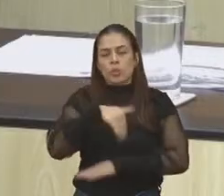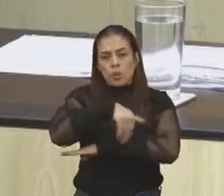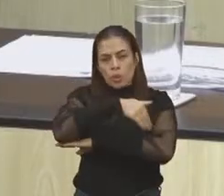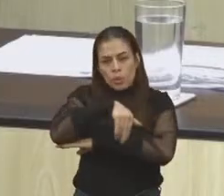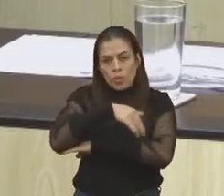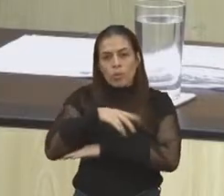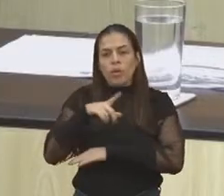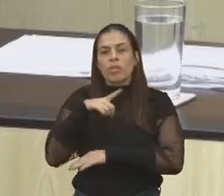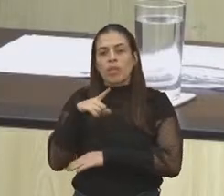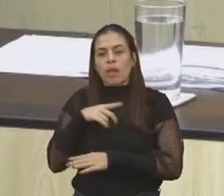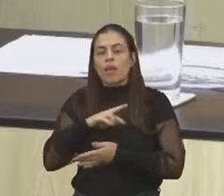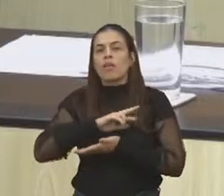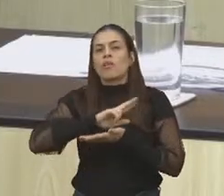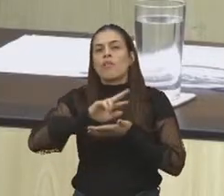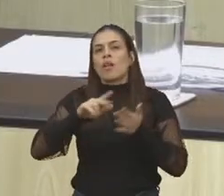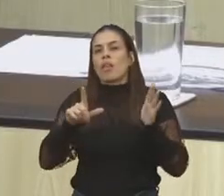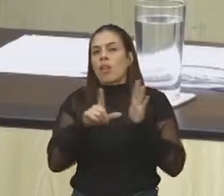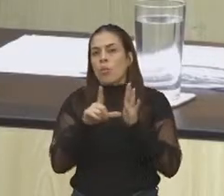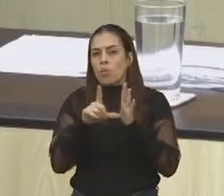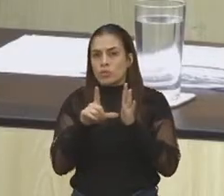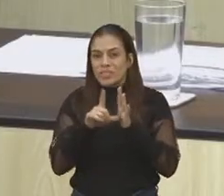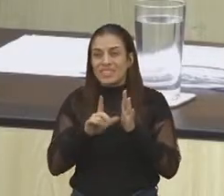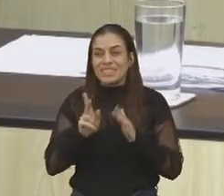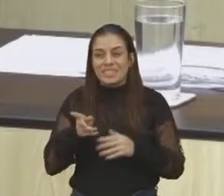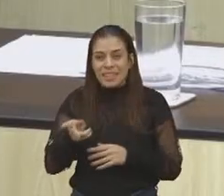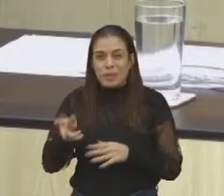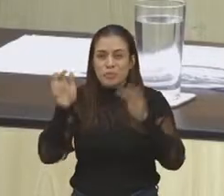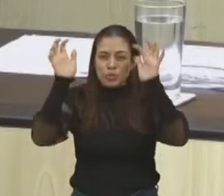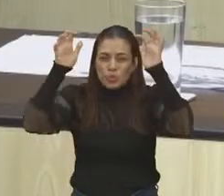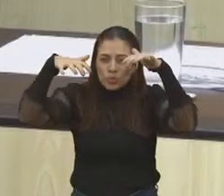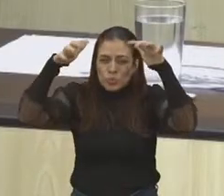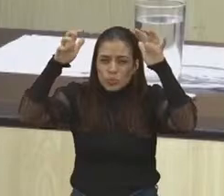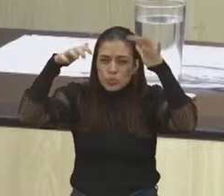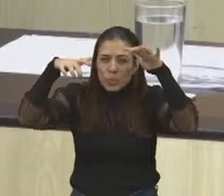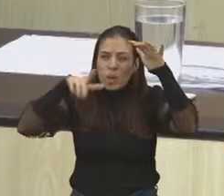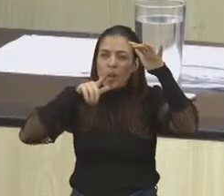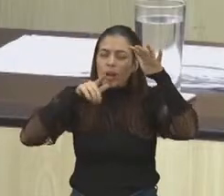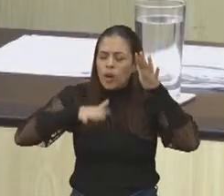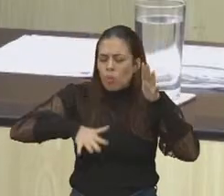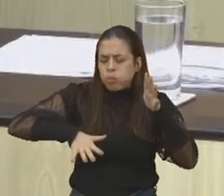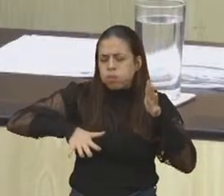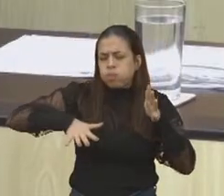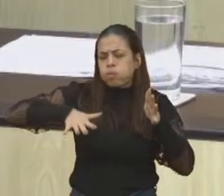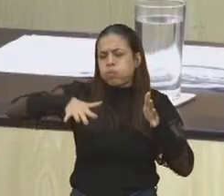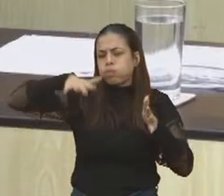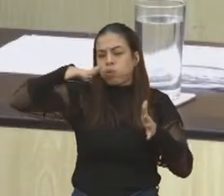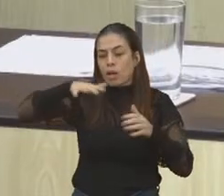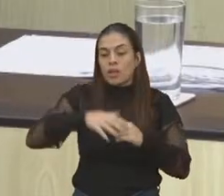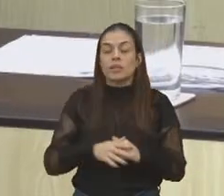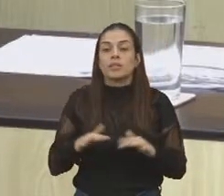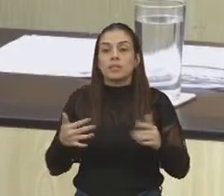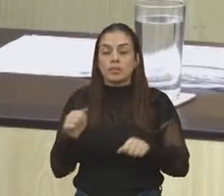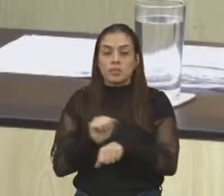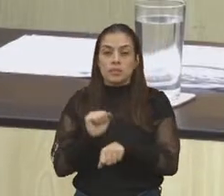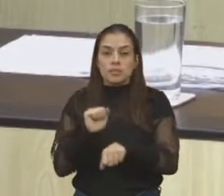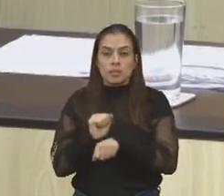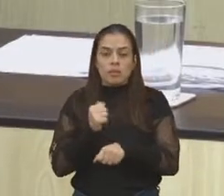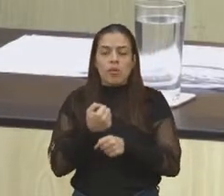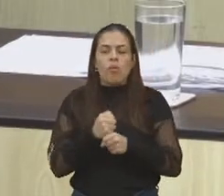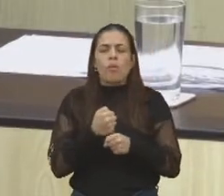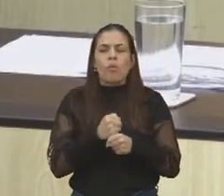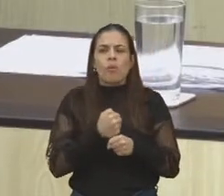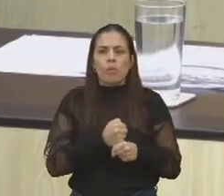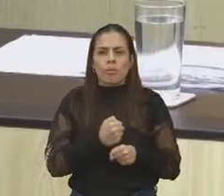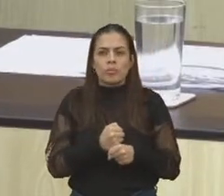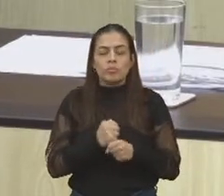bastante estabelecimento lá, e sempre como chove, quando o Valmir falou, né, quando chove lá fica bem alagado. Então a gente espera que com essas obras a